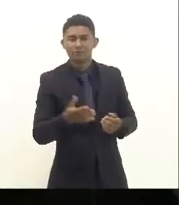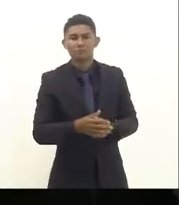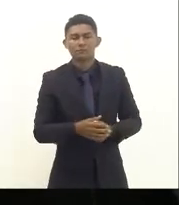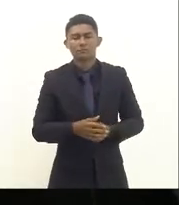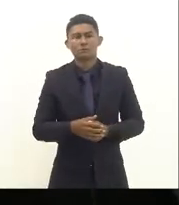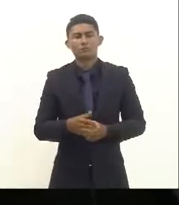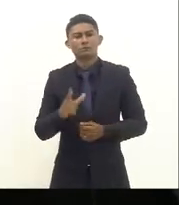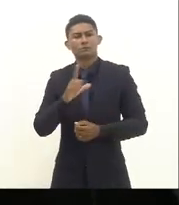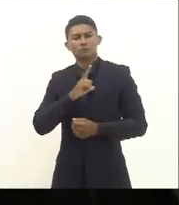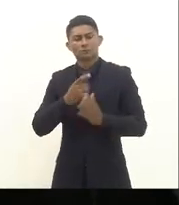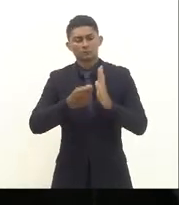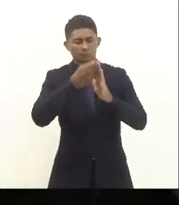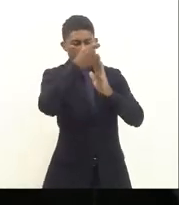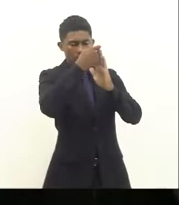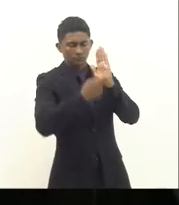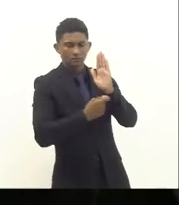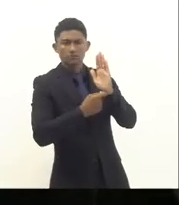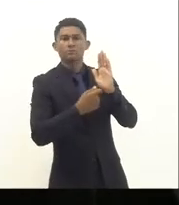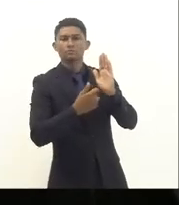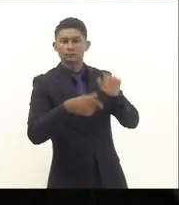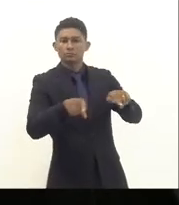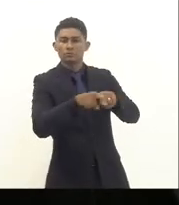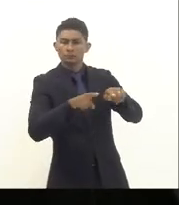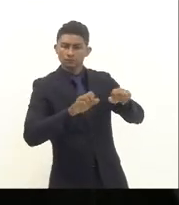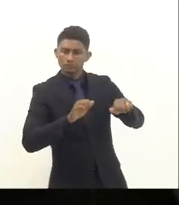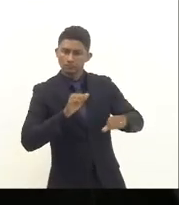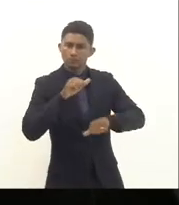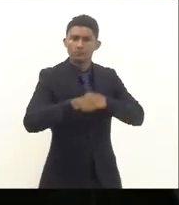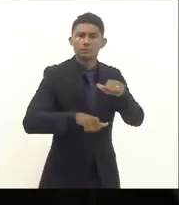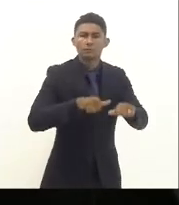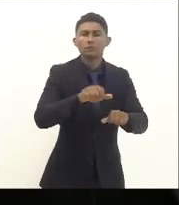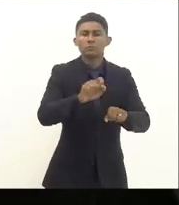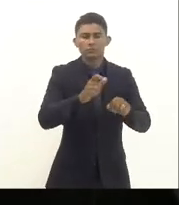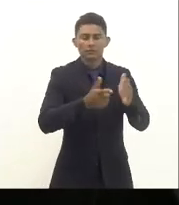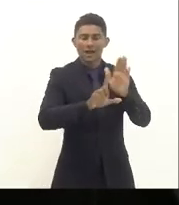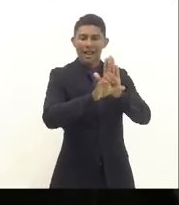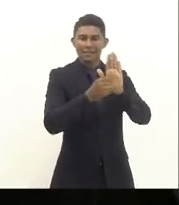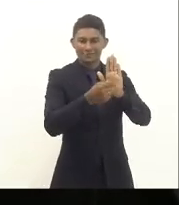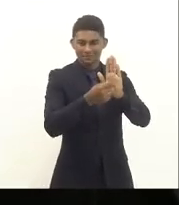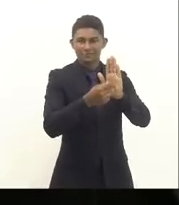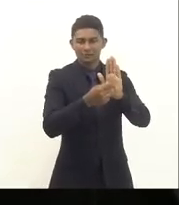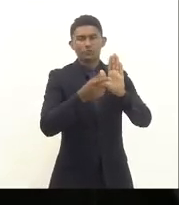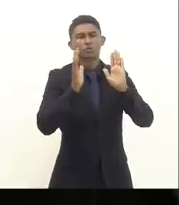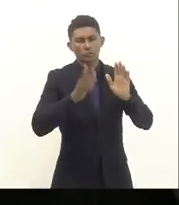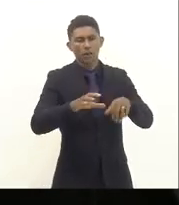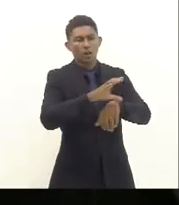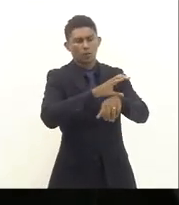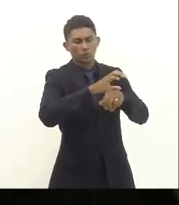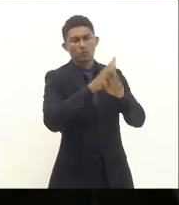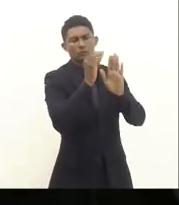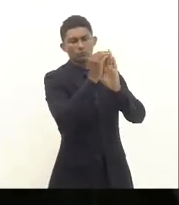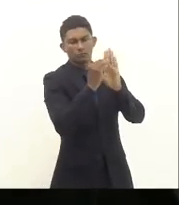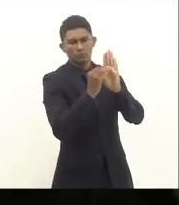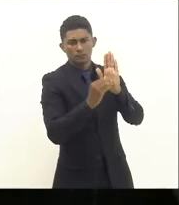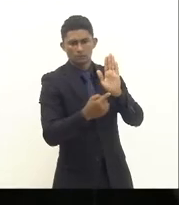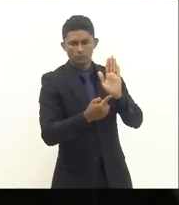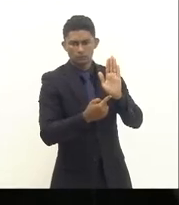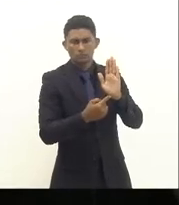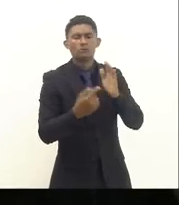dispõe sobre redação alteração e consolidação das leis que estão na Constituição